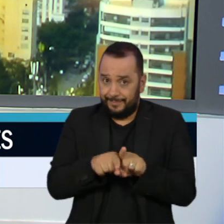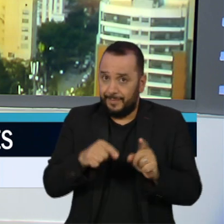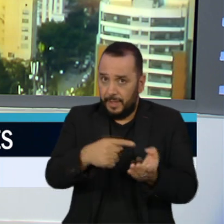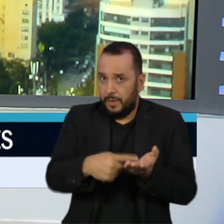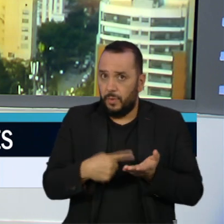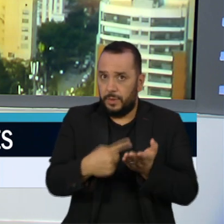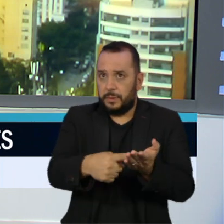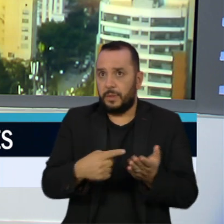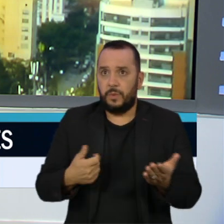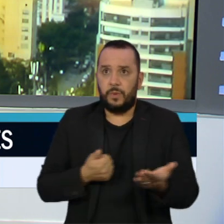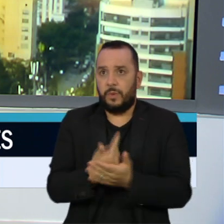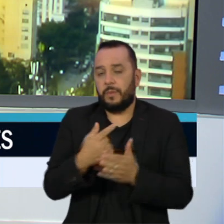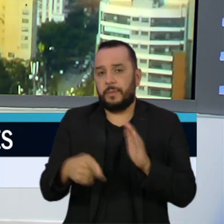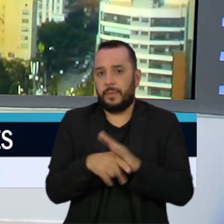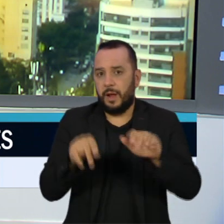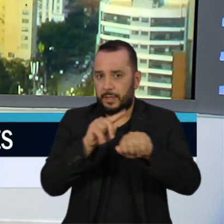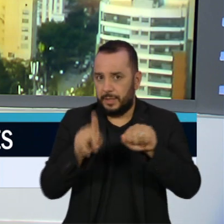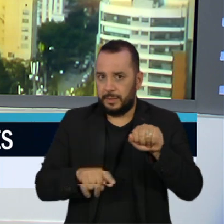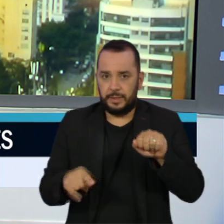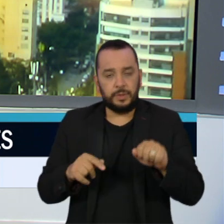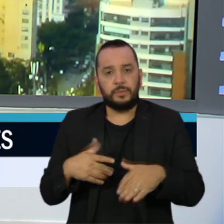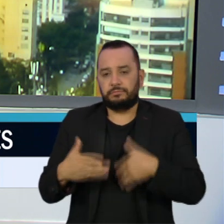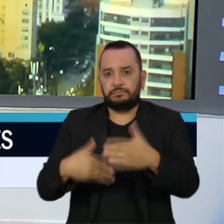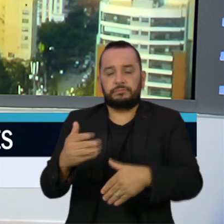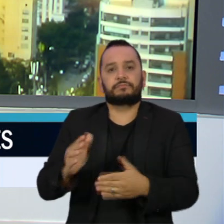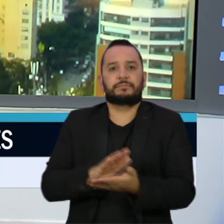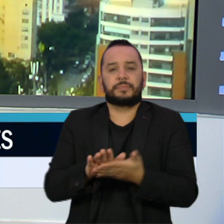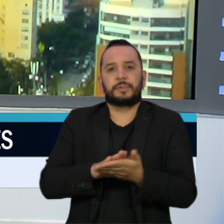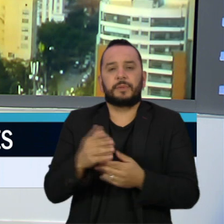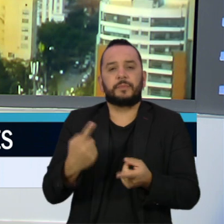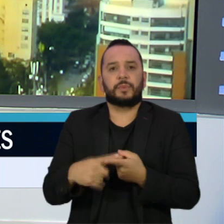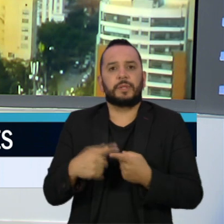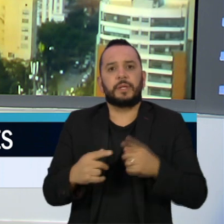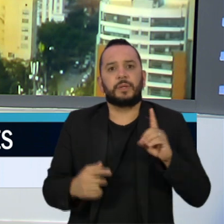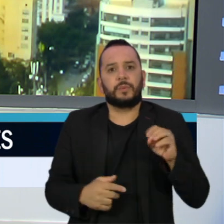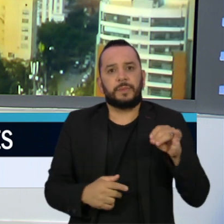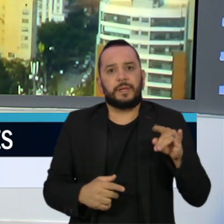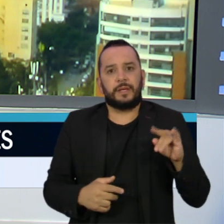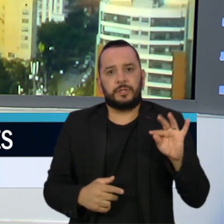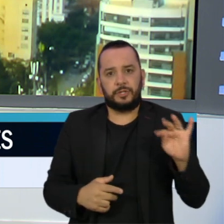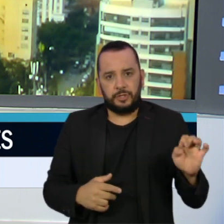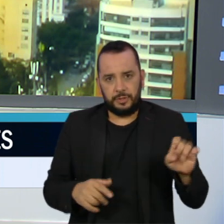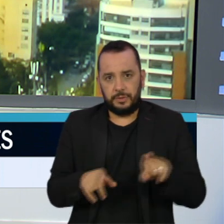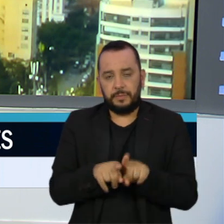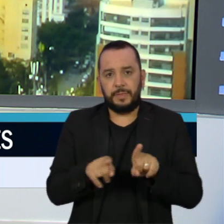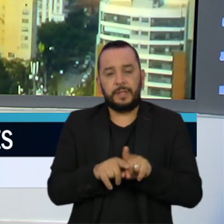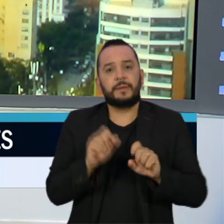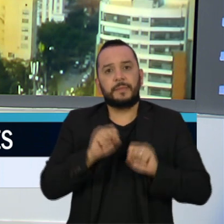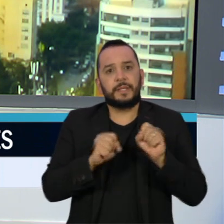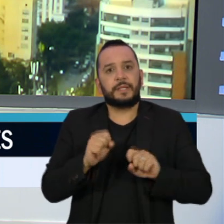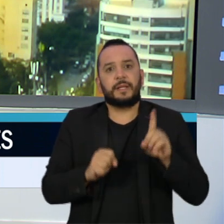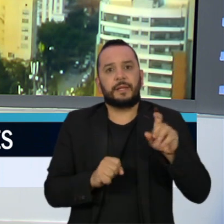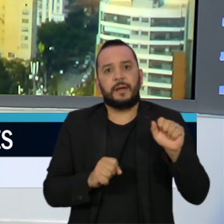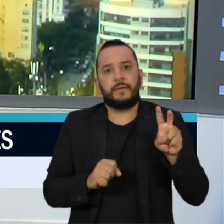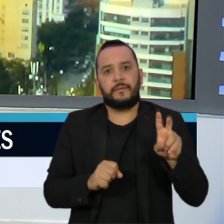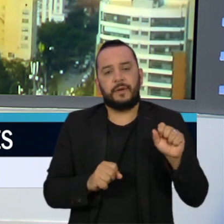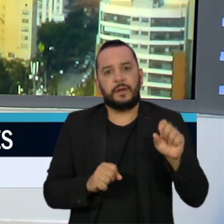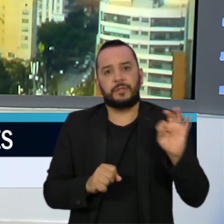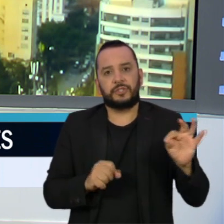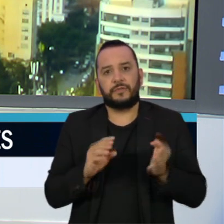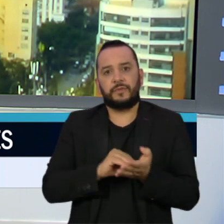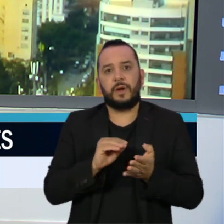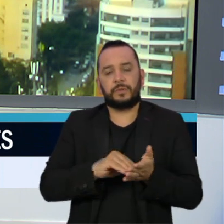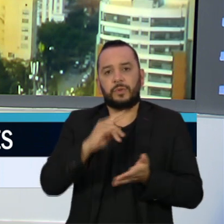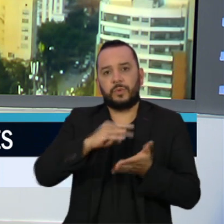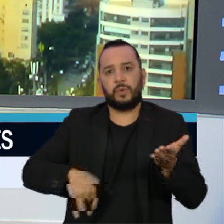para a compra da Astra zeneca Não seguiu adiante porque domingueti a empresa dawat não apresentaram a documentação necessária